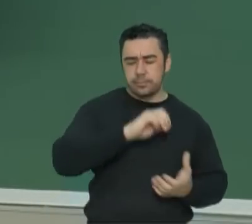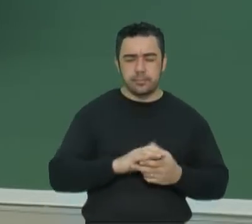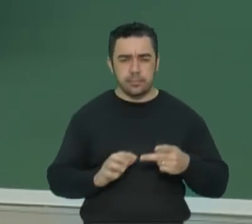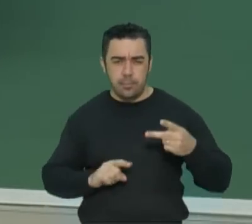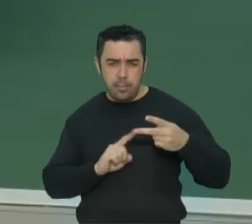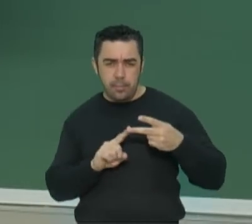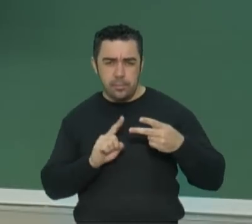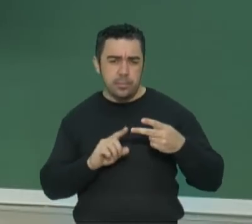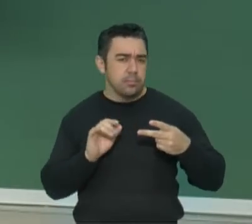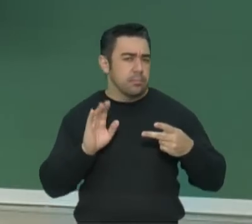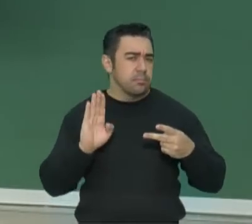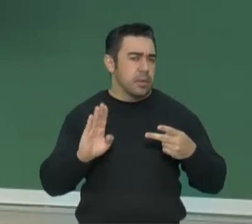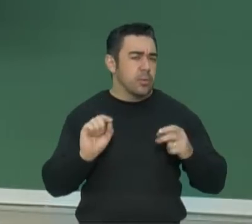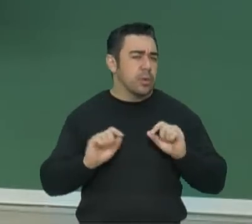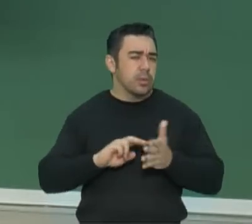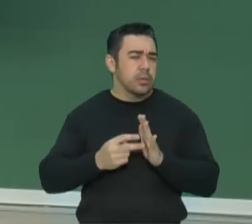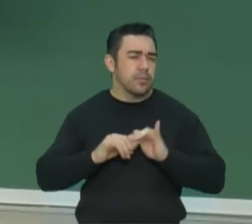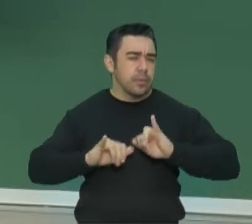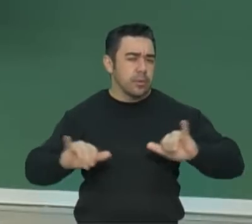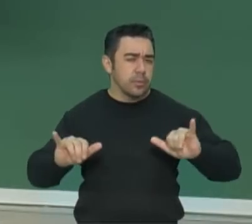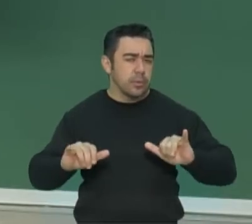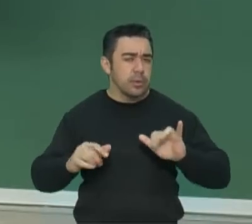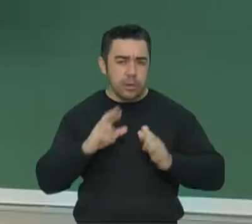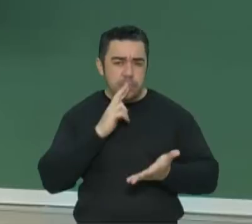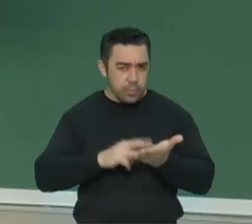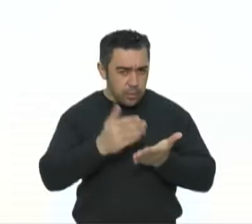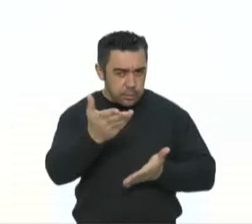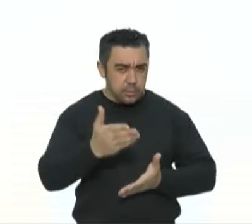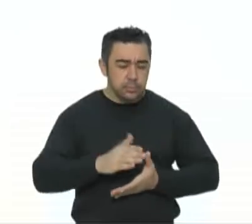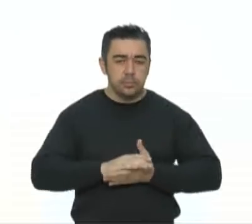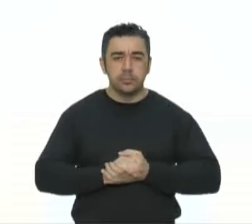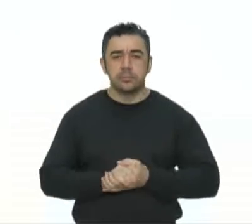B, que mensagem o cartaz está passando? Responde aí para nós.